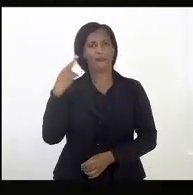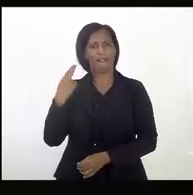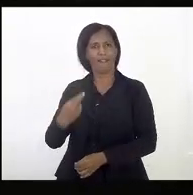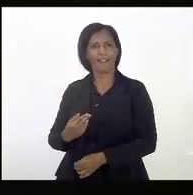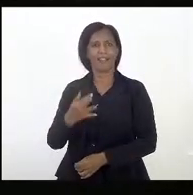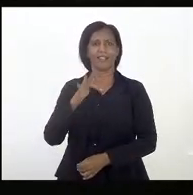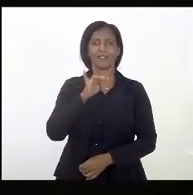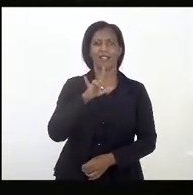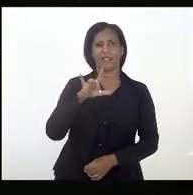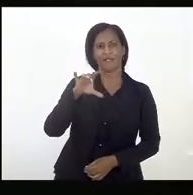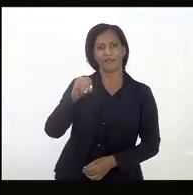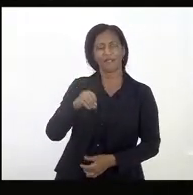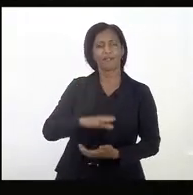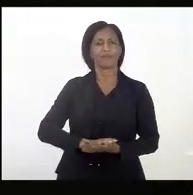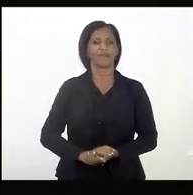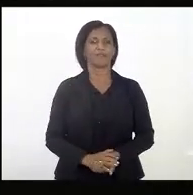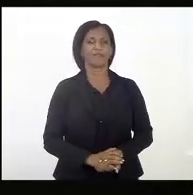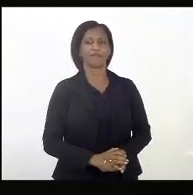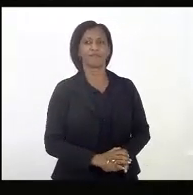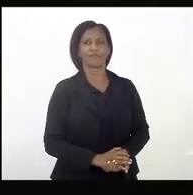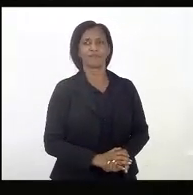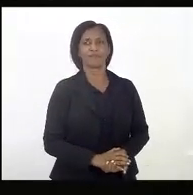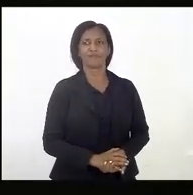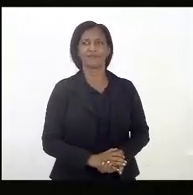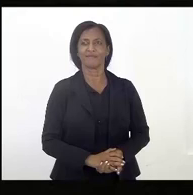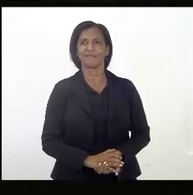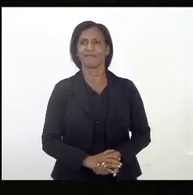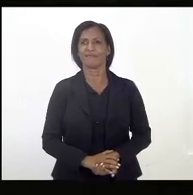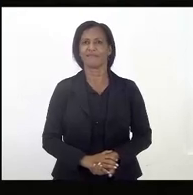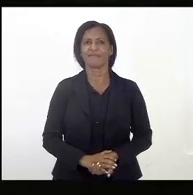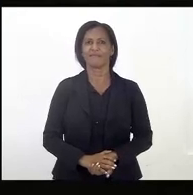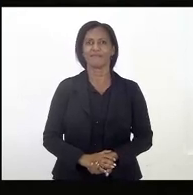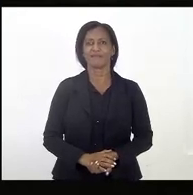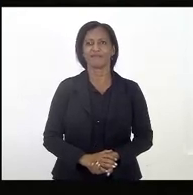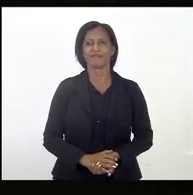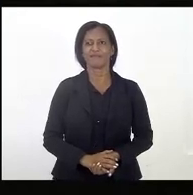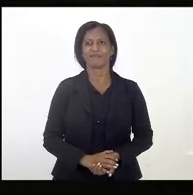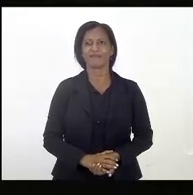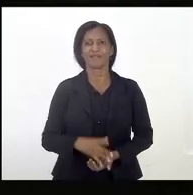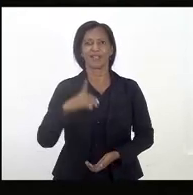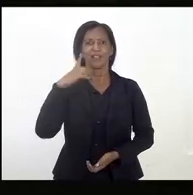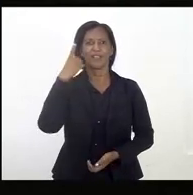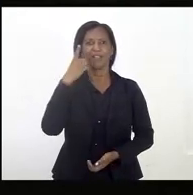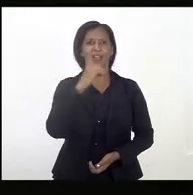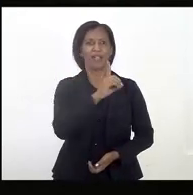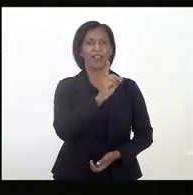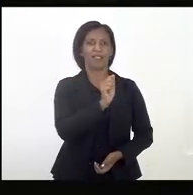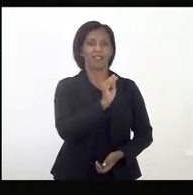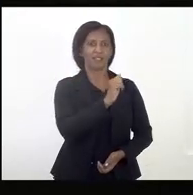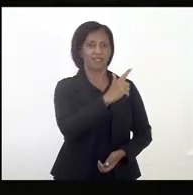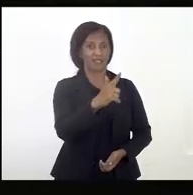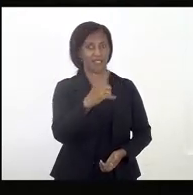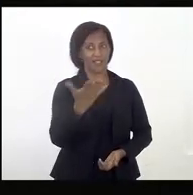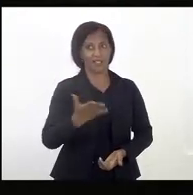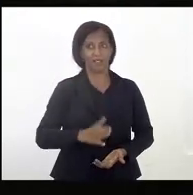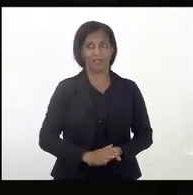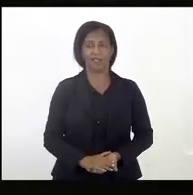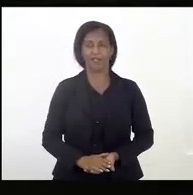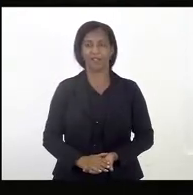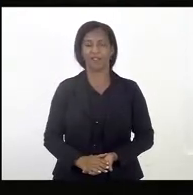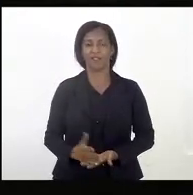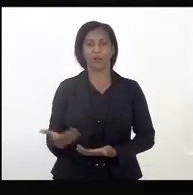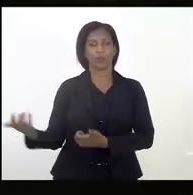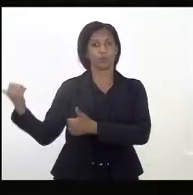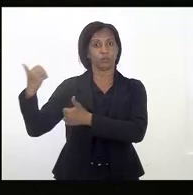Souza Flávio Serafim nosso querido Deputado danniel librelon que Preside a